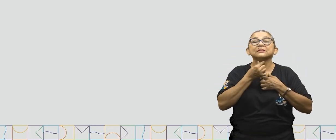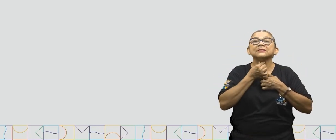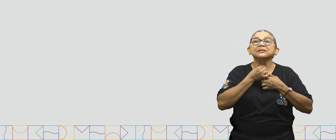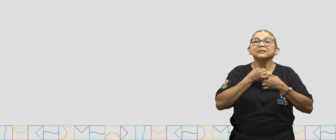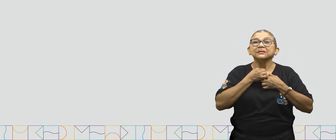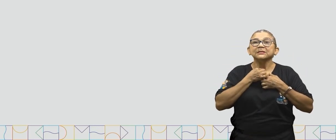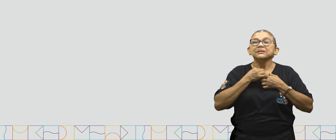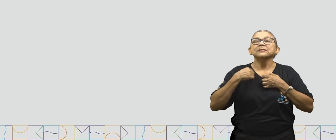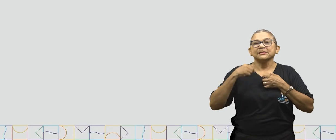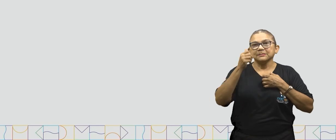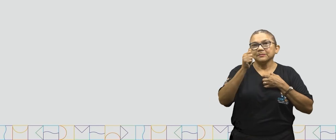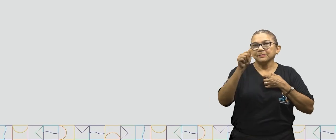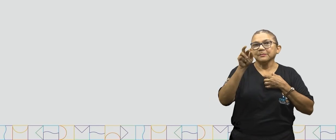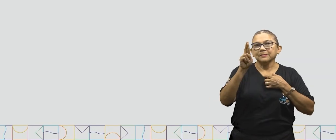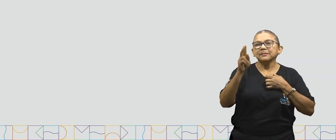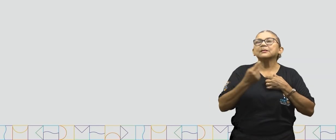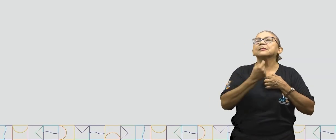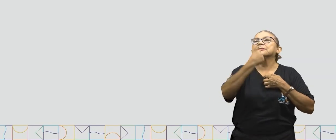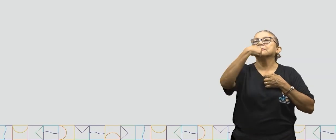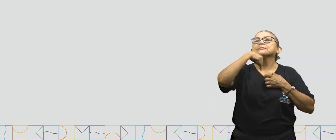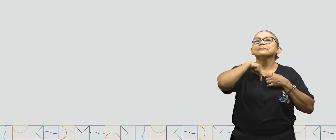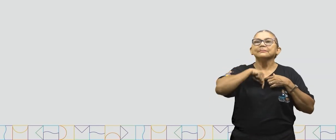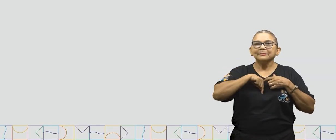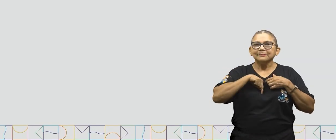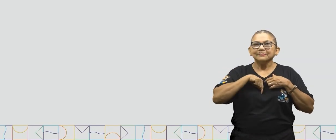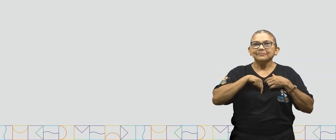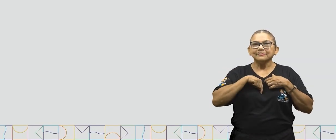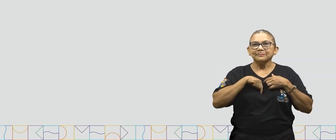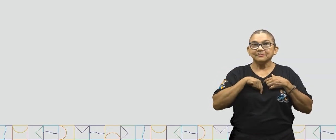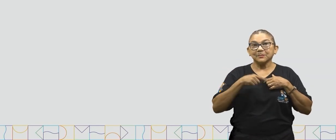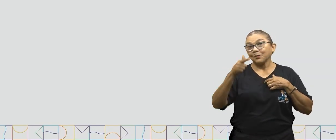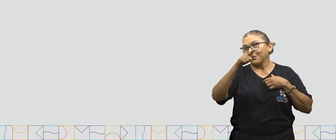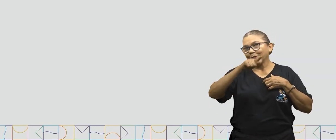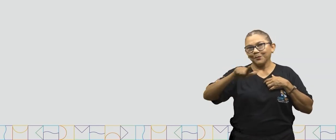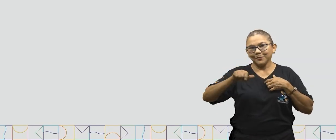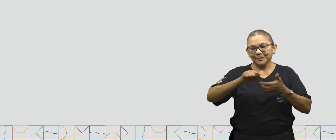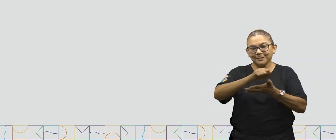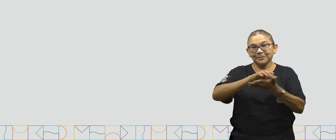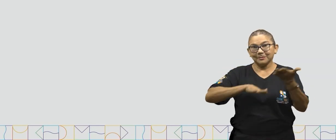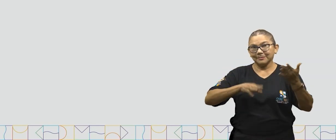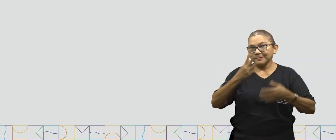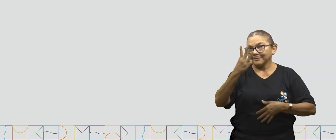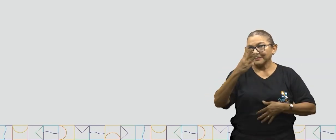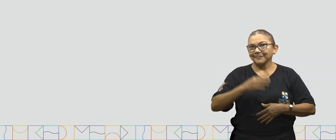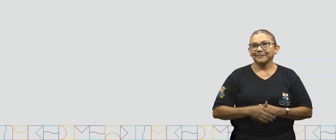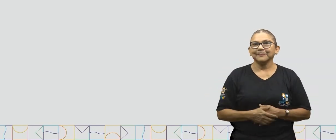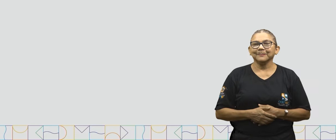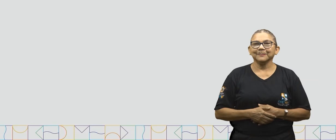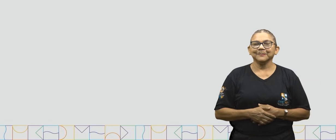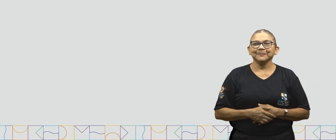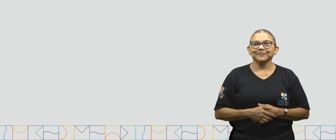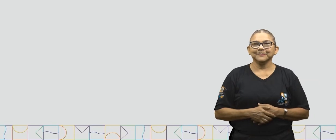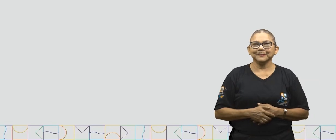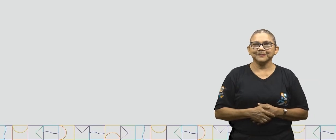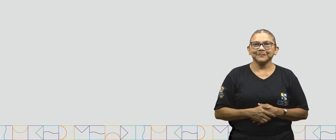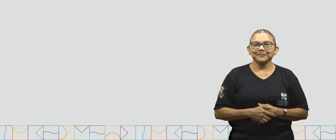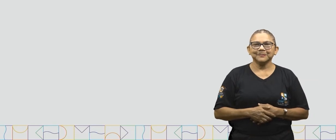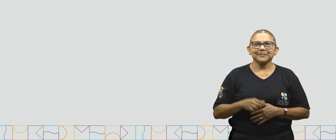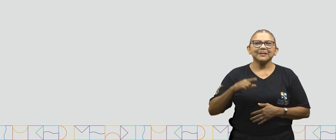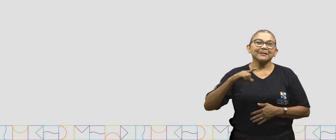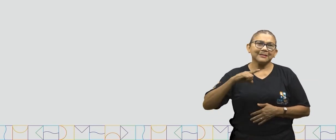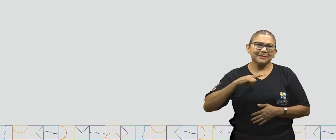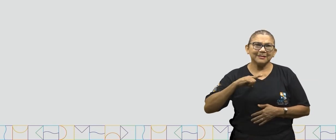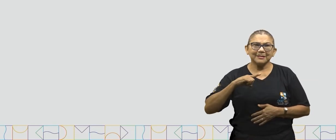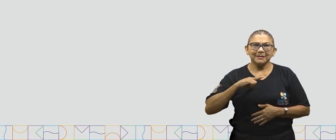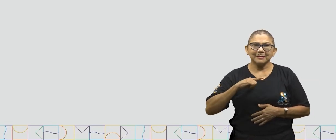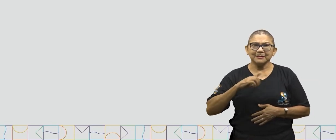sistema digestório. Vamos para a próxima atividade, atividade de número 3. Ela diz o